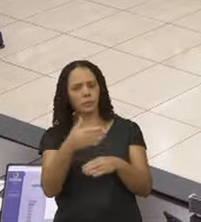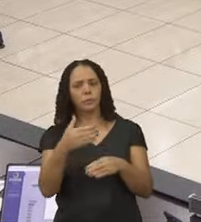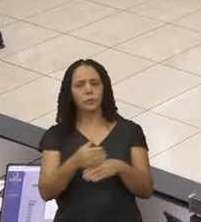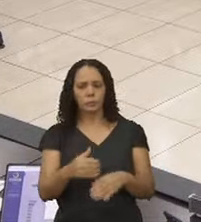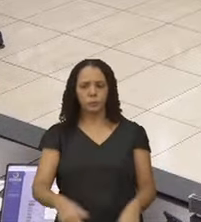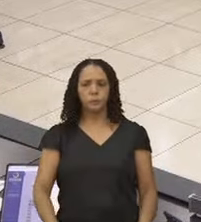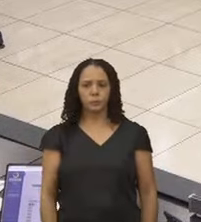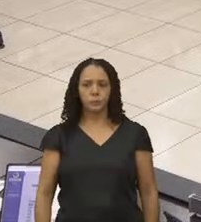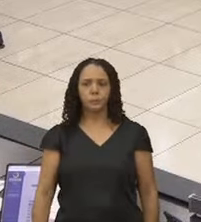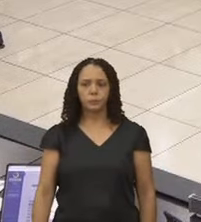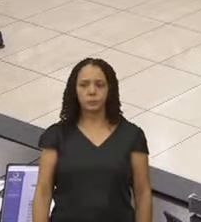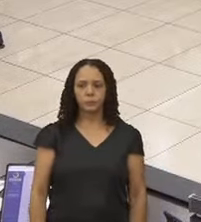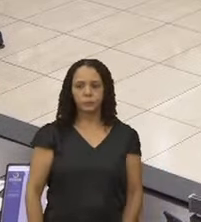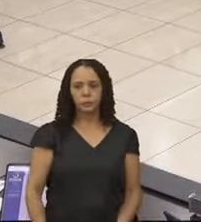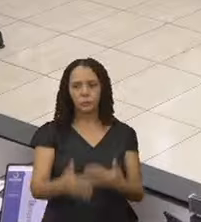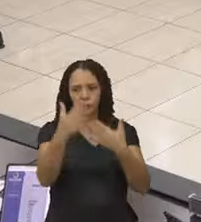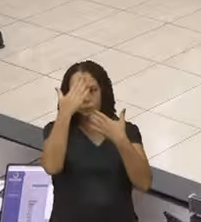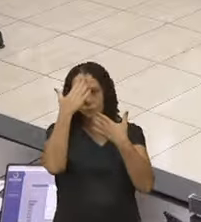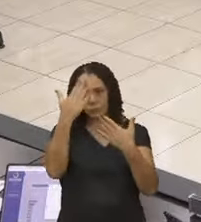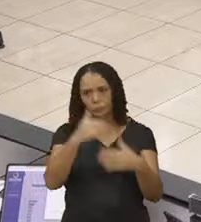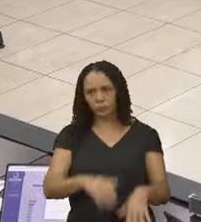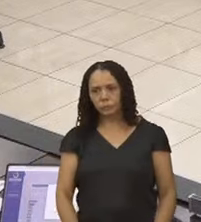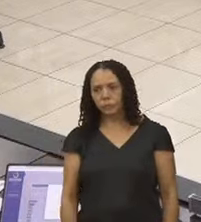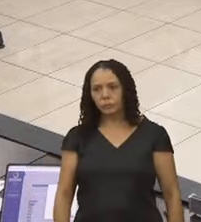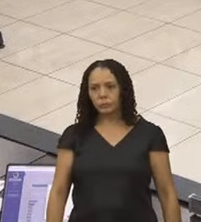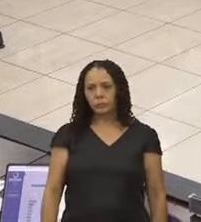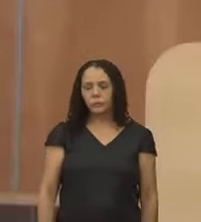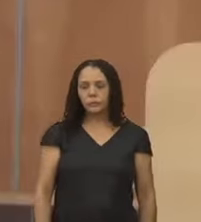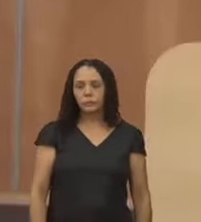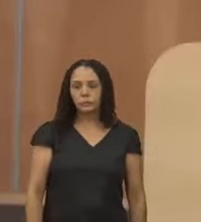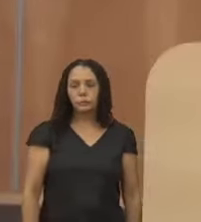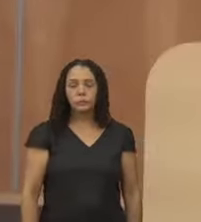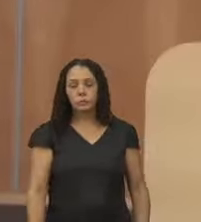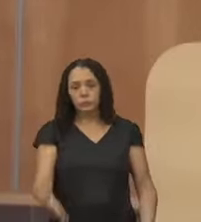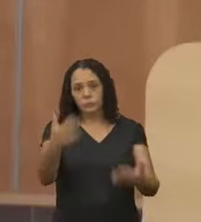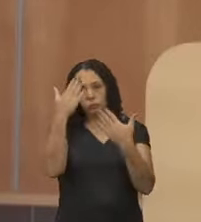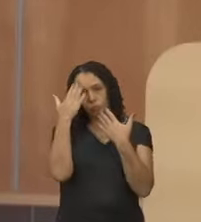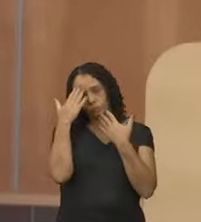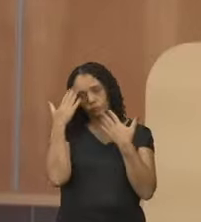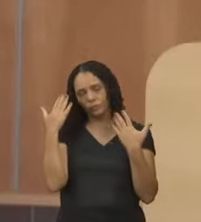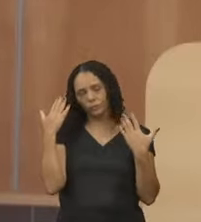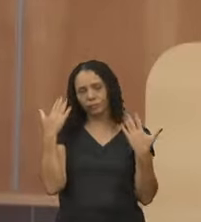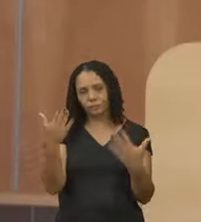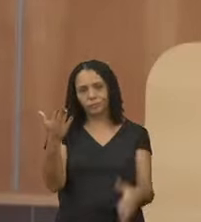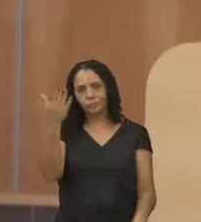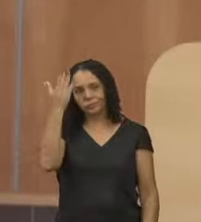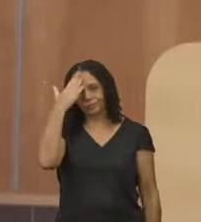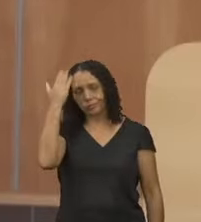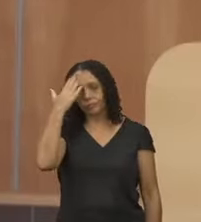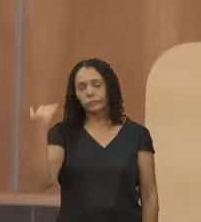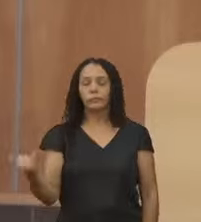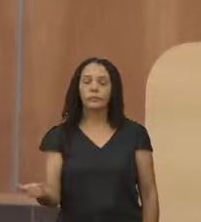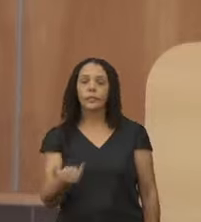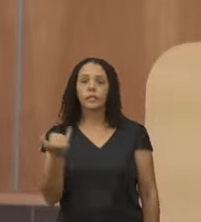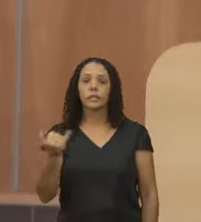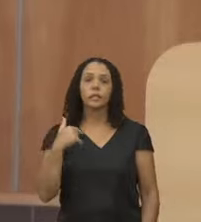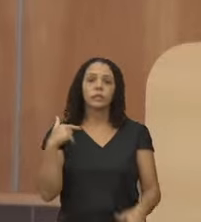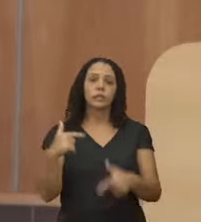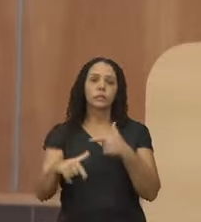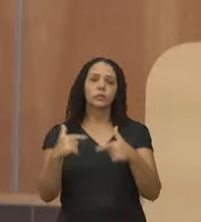os animais de tração. Obrigado, Paulinho. Obrigado, Gabriel. Eu que agradeço. A gente sabe da importância que é do trabalho do